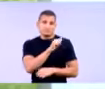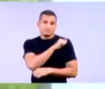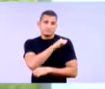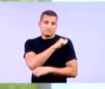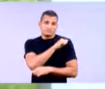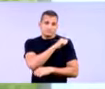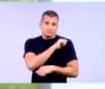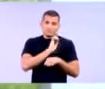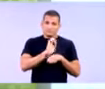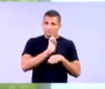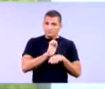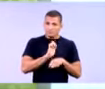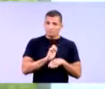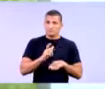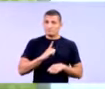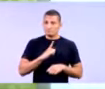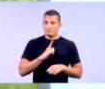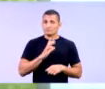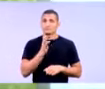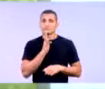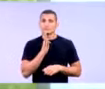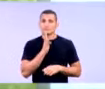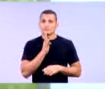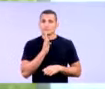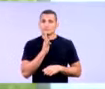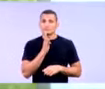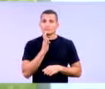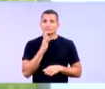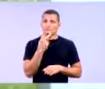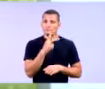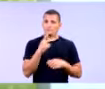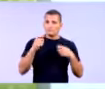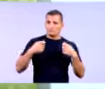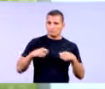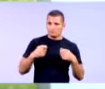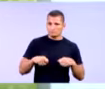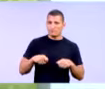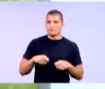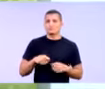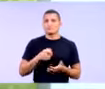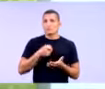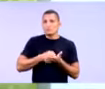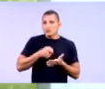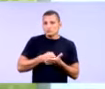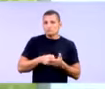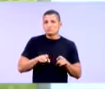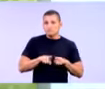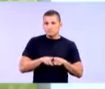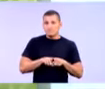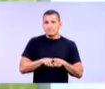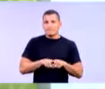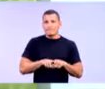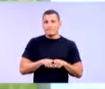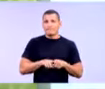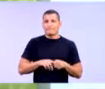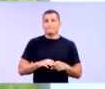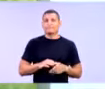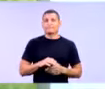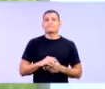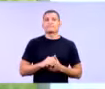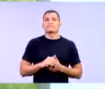os estagiários, eles têm conhecimento aí dos deveres e das obrigações deles, dos direitos e deveres. Então, assim